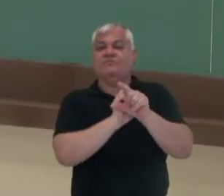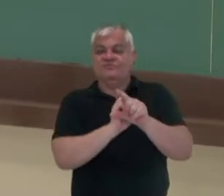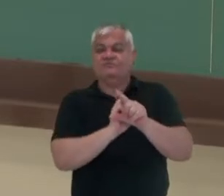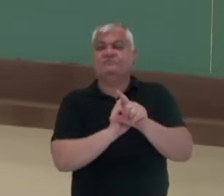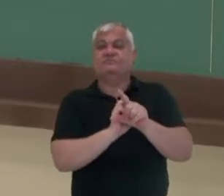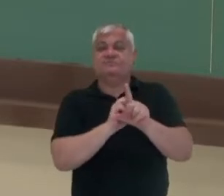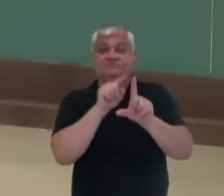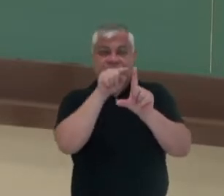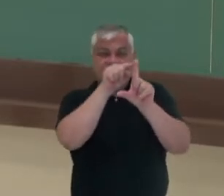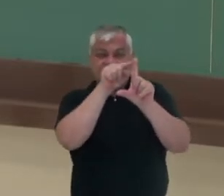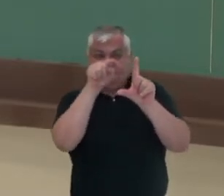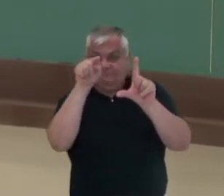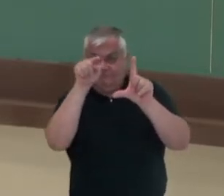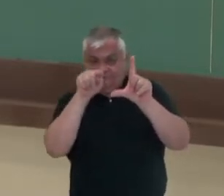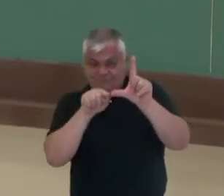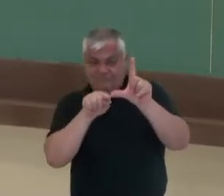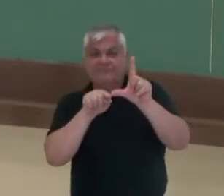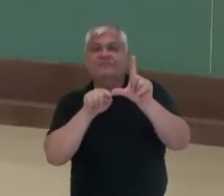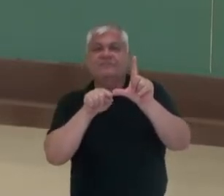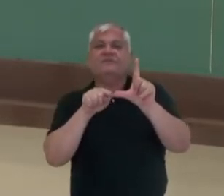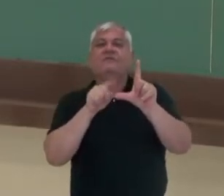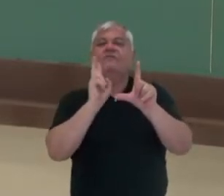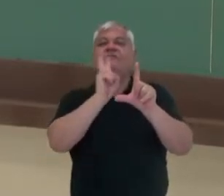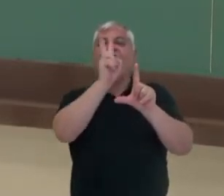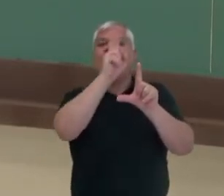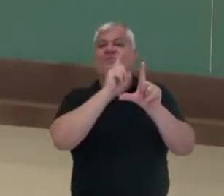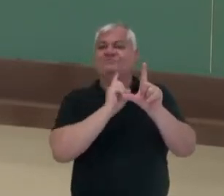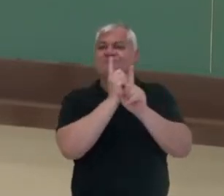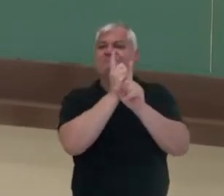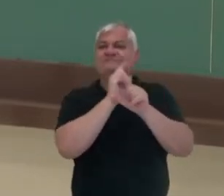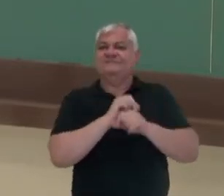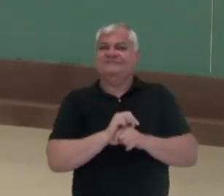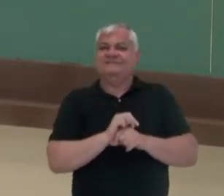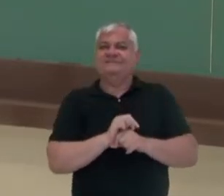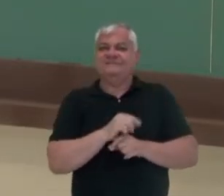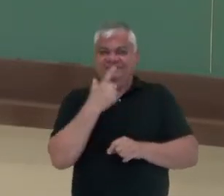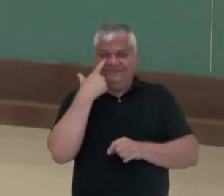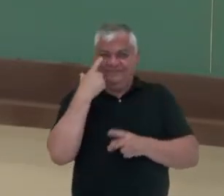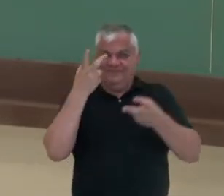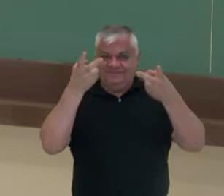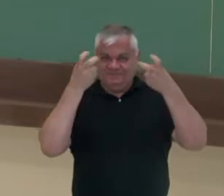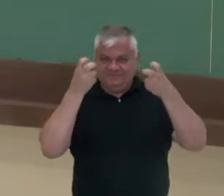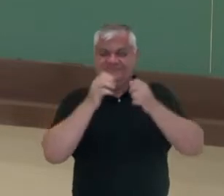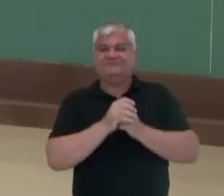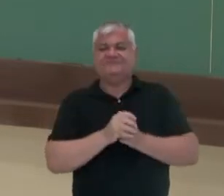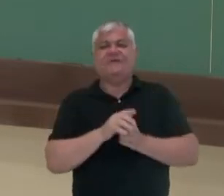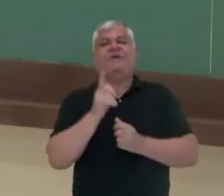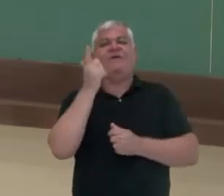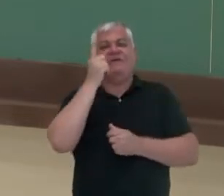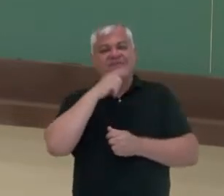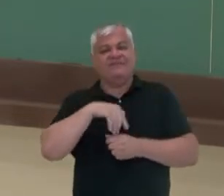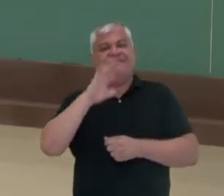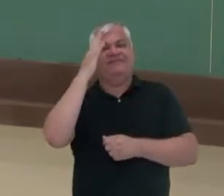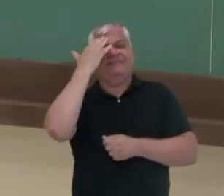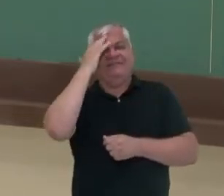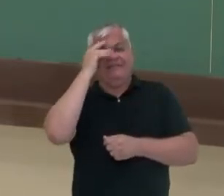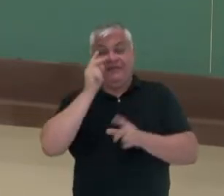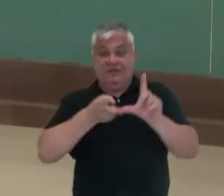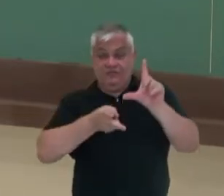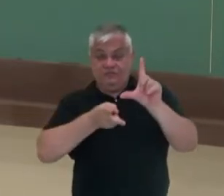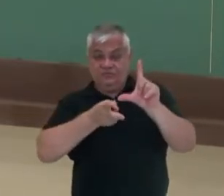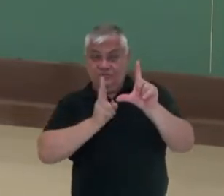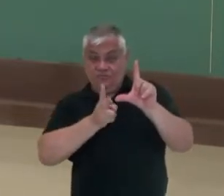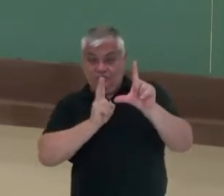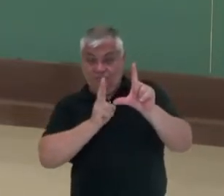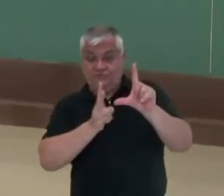vou até o eixo Y e encontro o valor que eu quero. Então, observando o gráfico, eu consigo verificar que 2 quilos